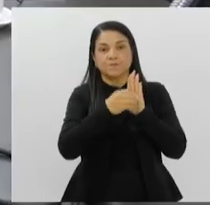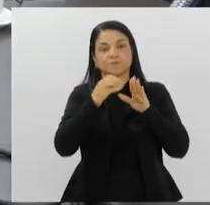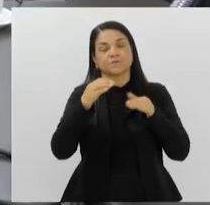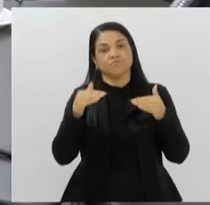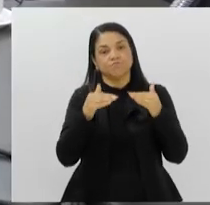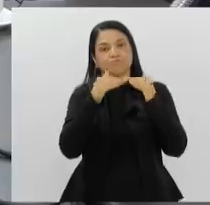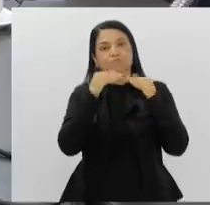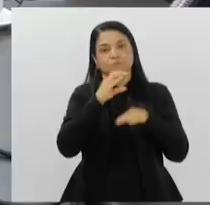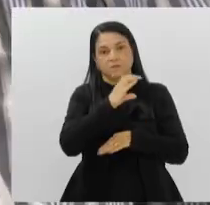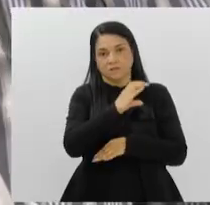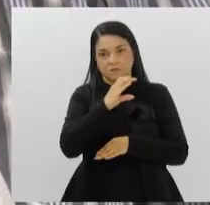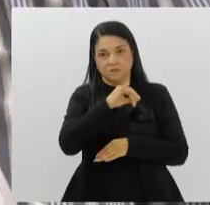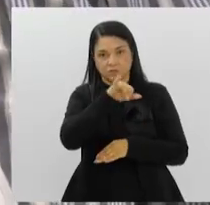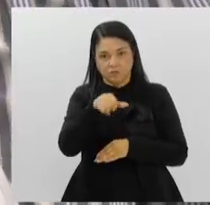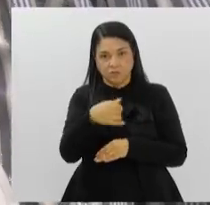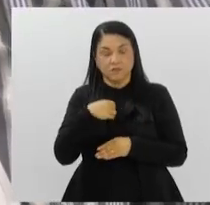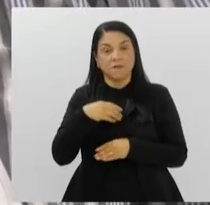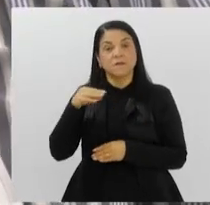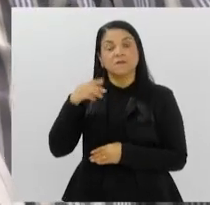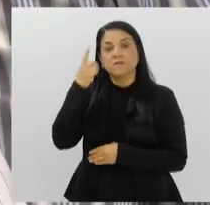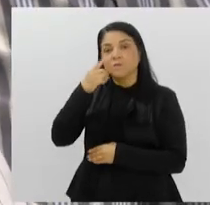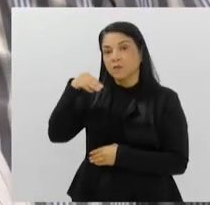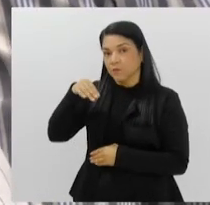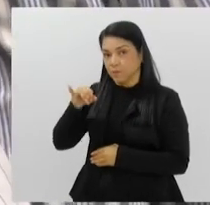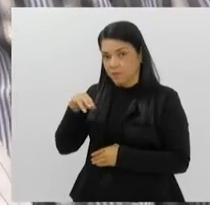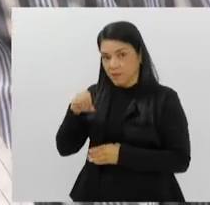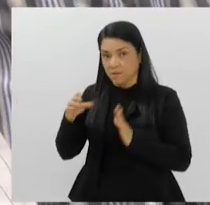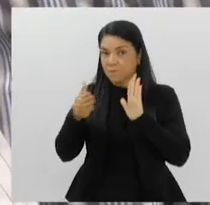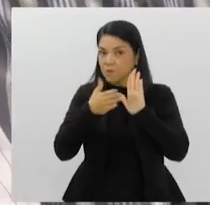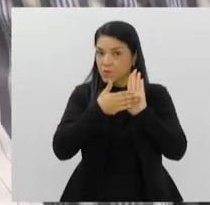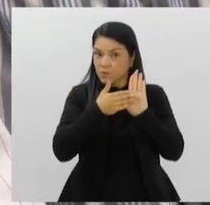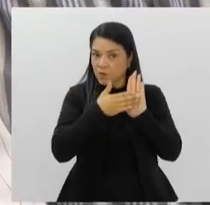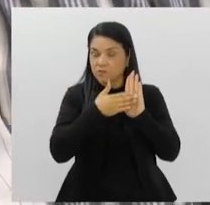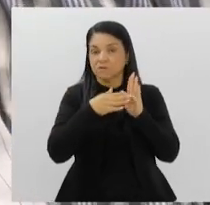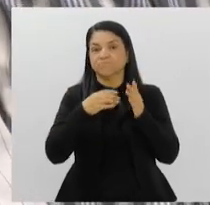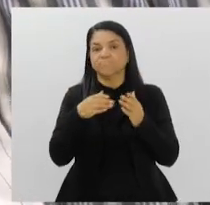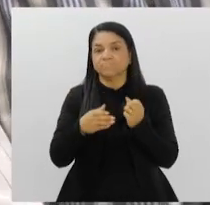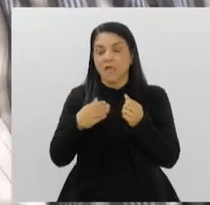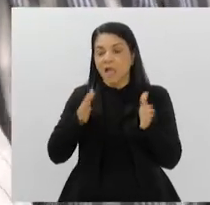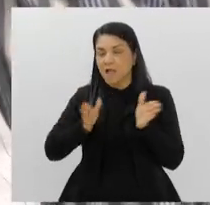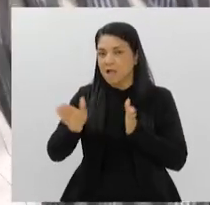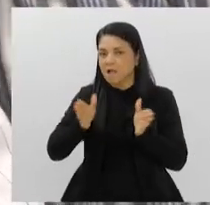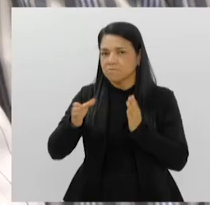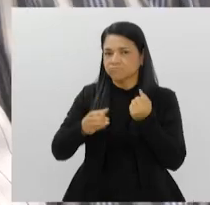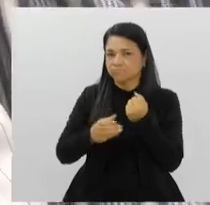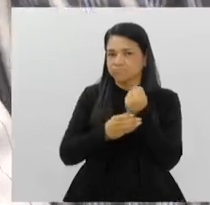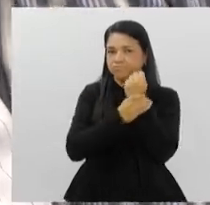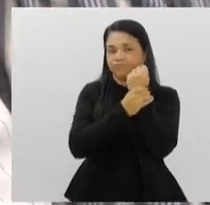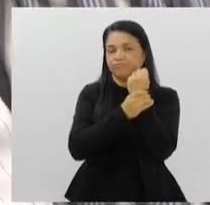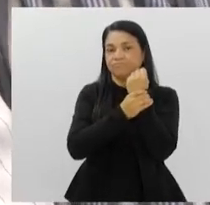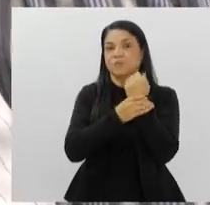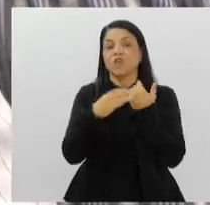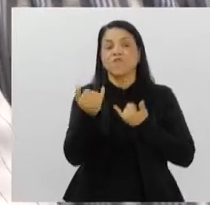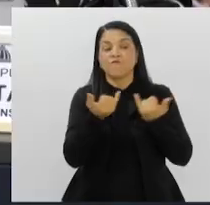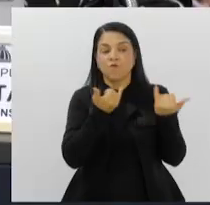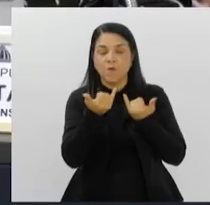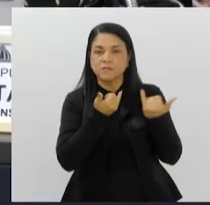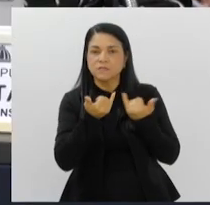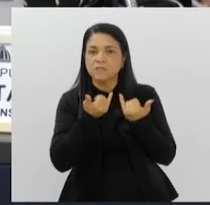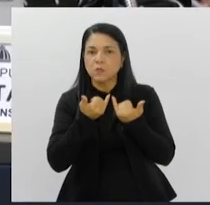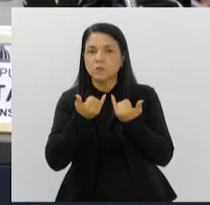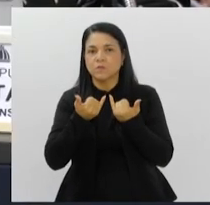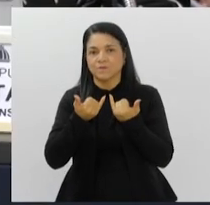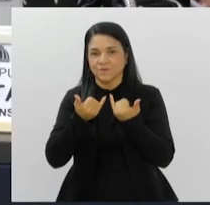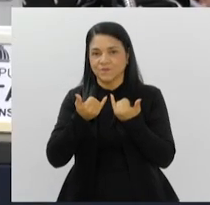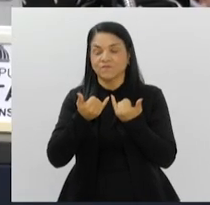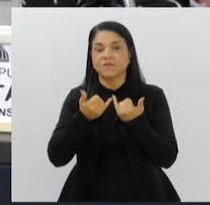constitucionalidade na CCJ. Segundo o Mink, a proposta deve garantir o acesso do usuário a todas as informações acerca